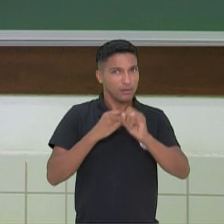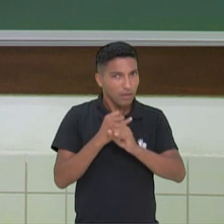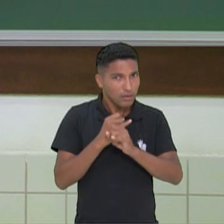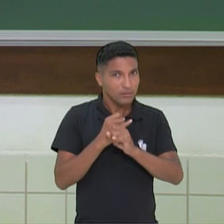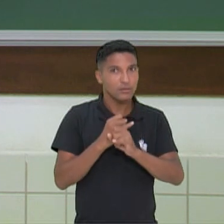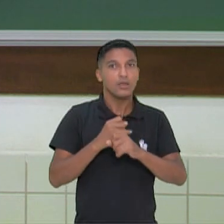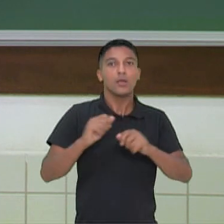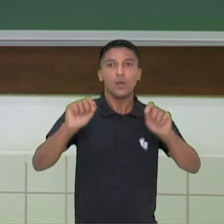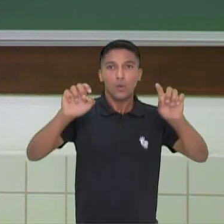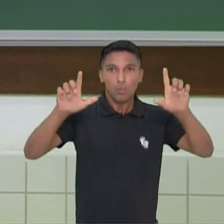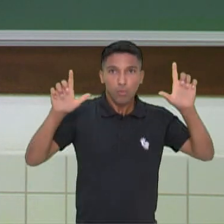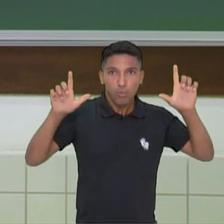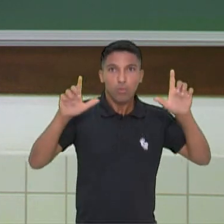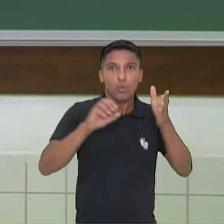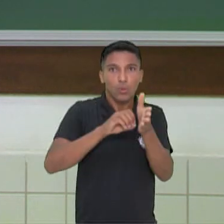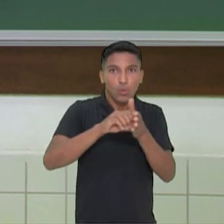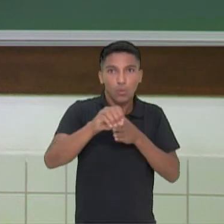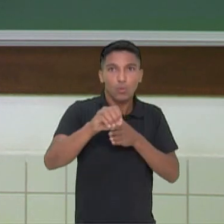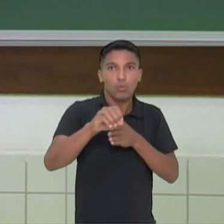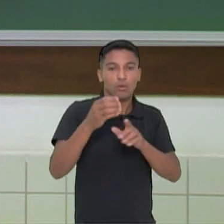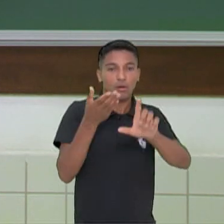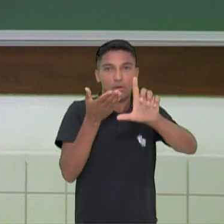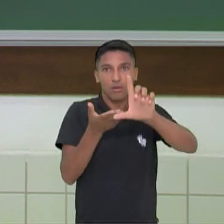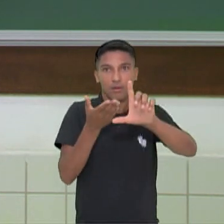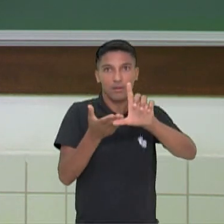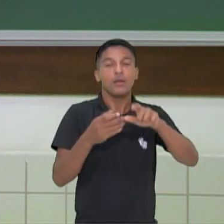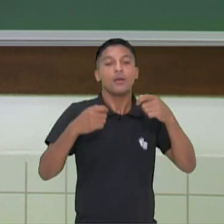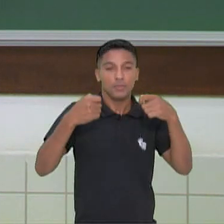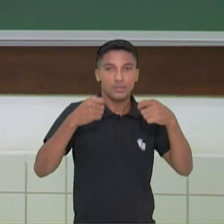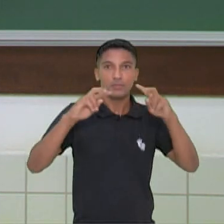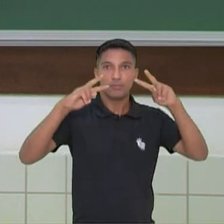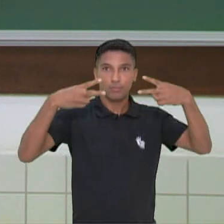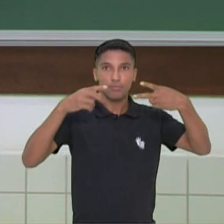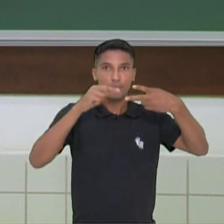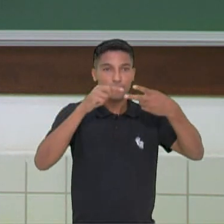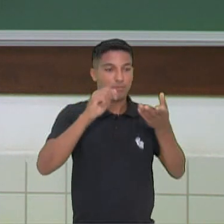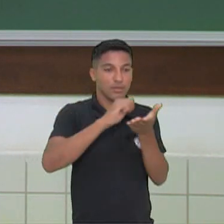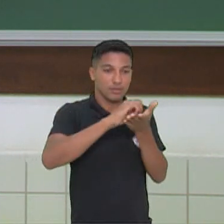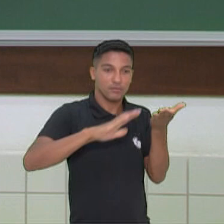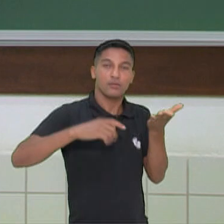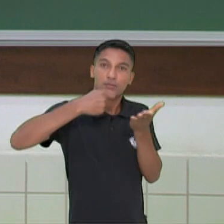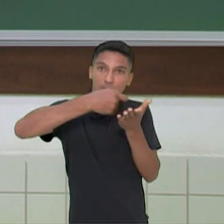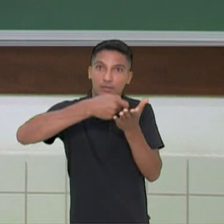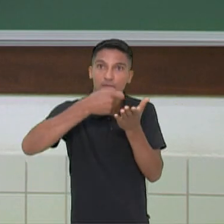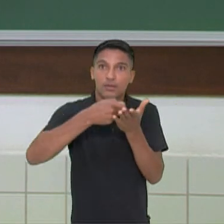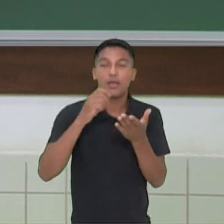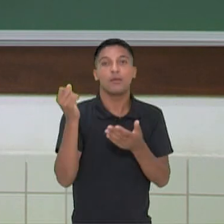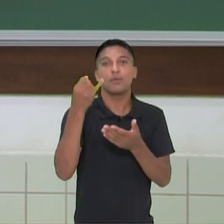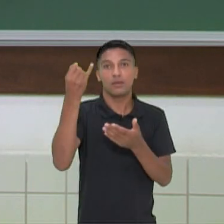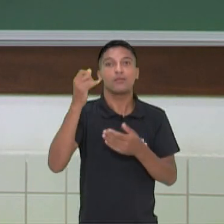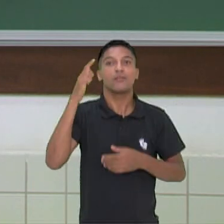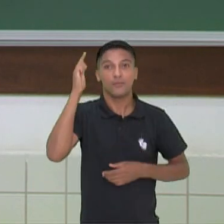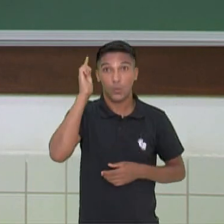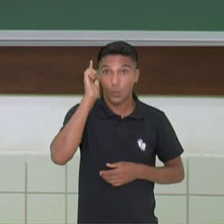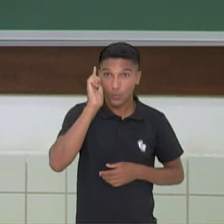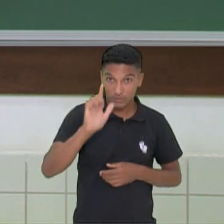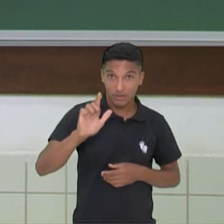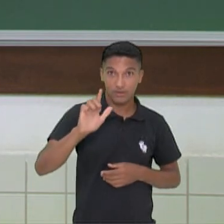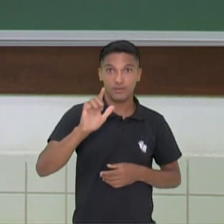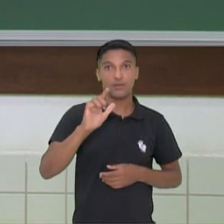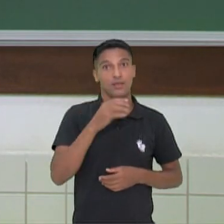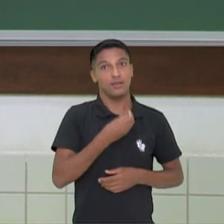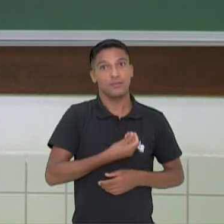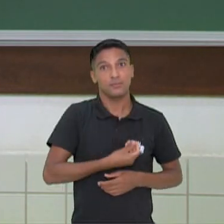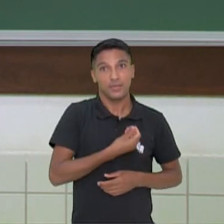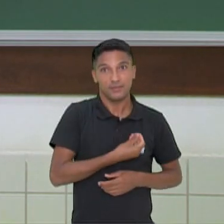está usando o Google classroom passa atividade obrigatória ela é essencial para a sua presença